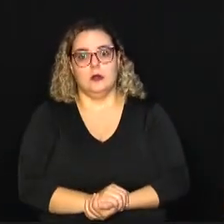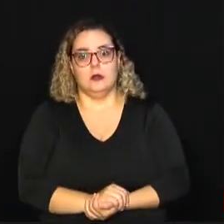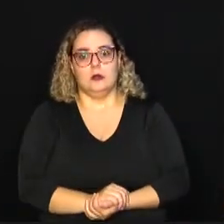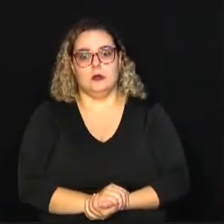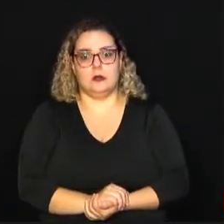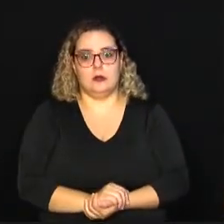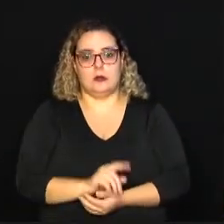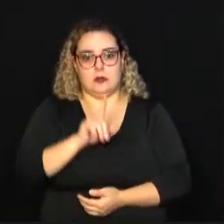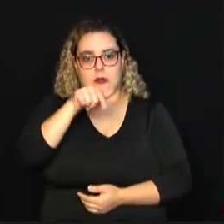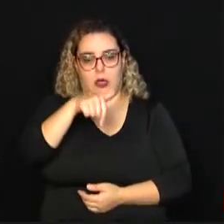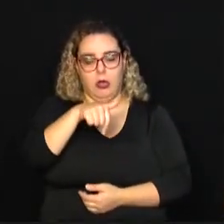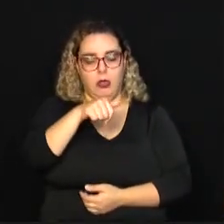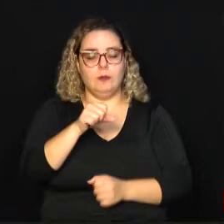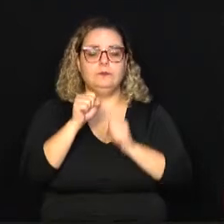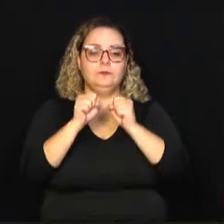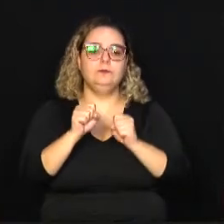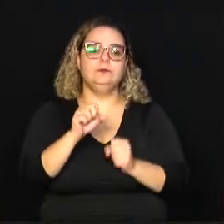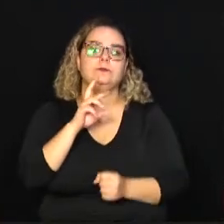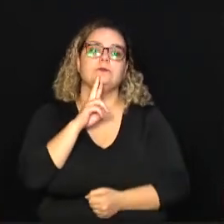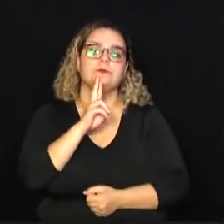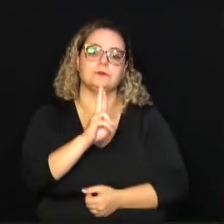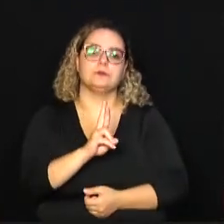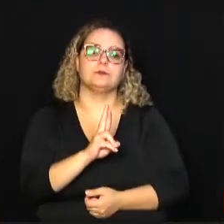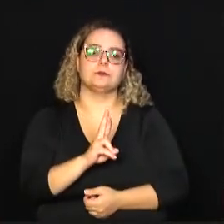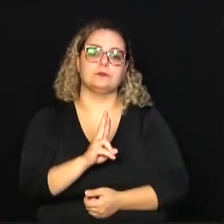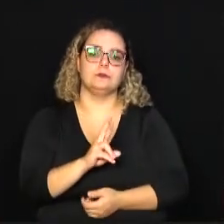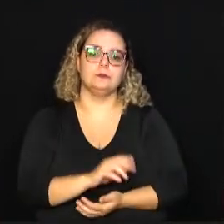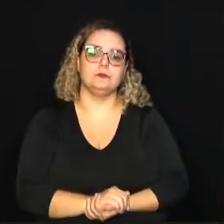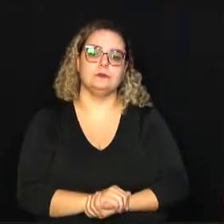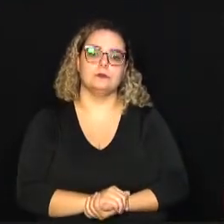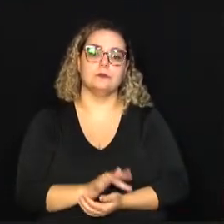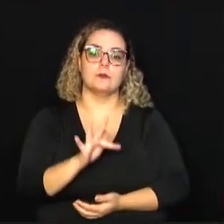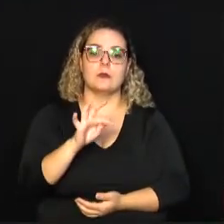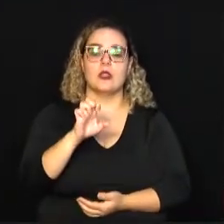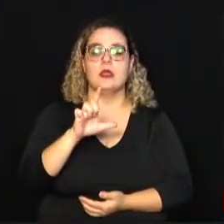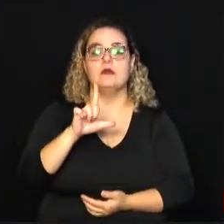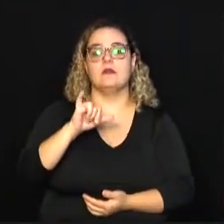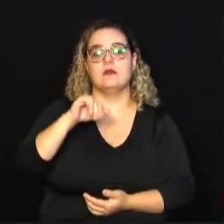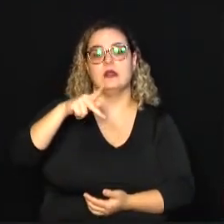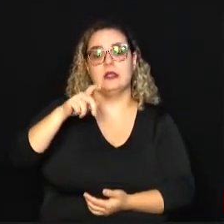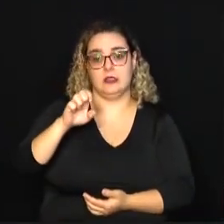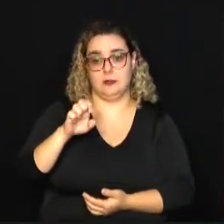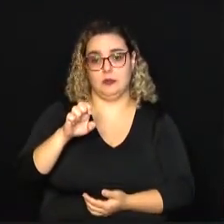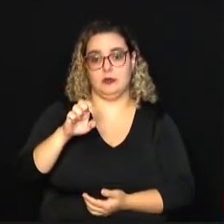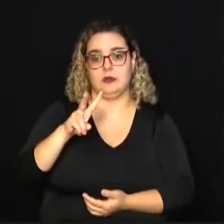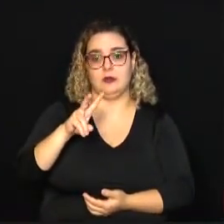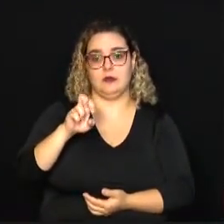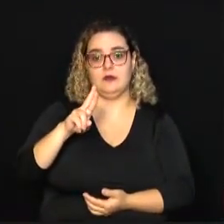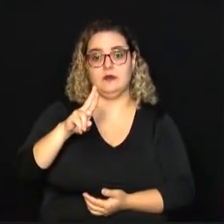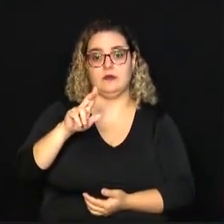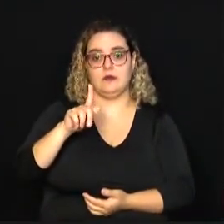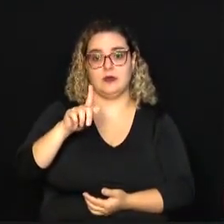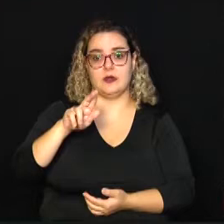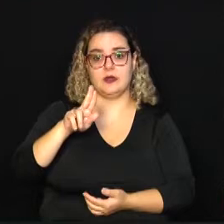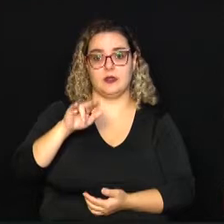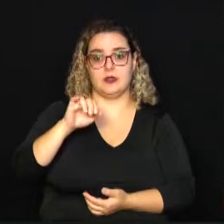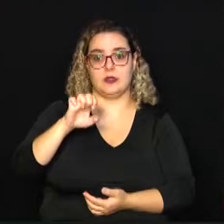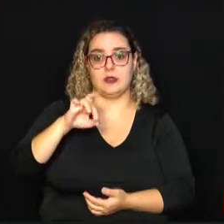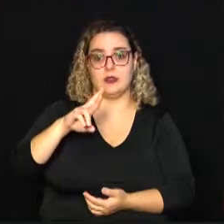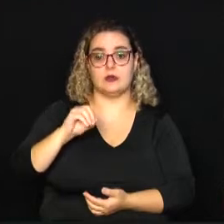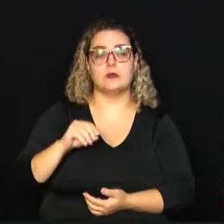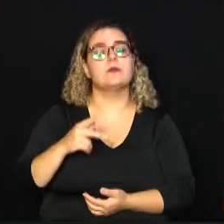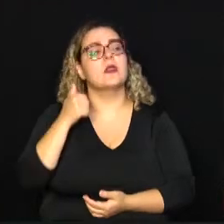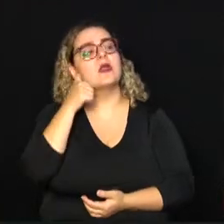de você, mas vamos lá. Então, mas eu vou falar aqui que é o Felipe Vergueiro. Ele faz a seguinte pergunta: vereadora, quais são